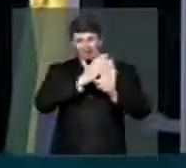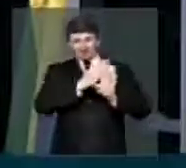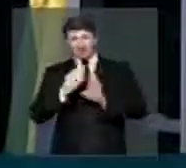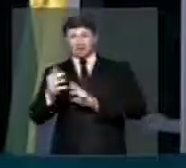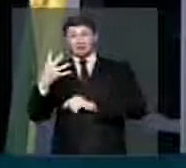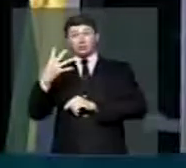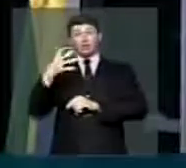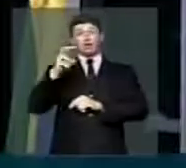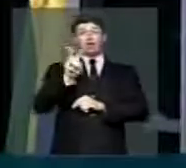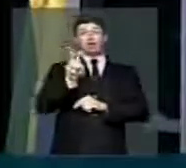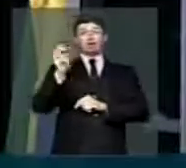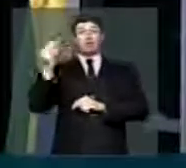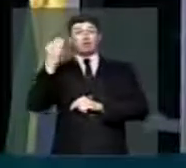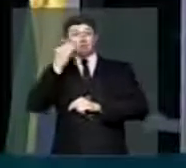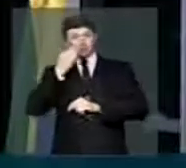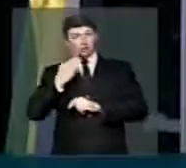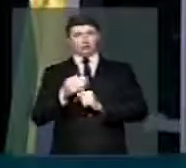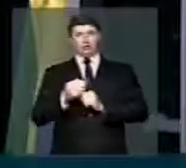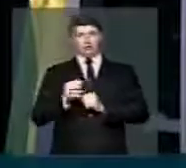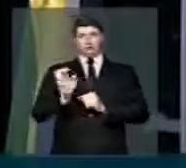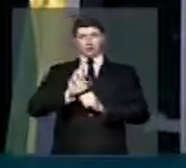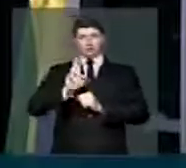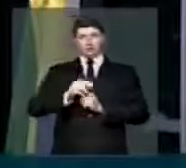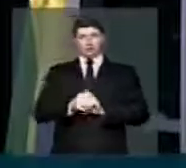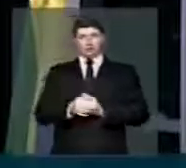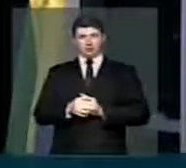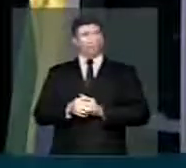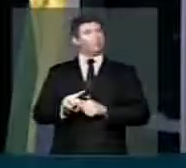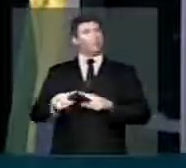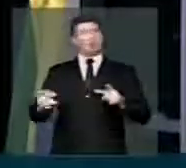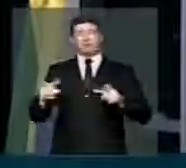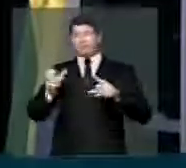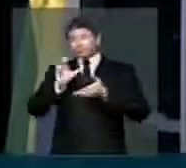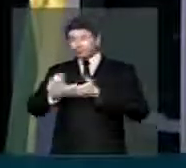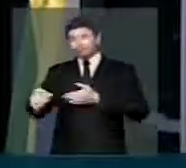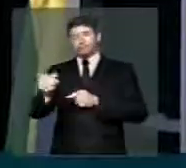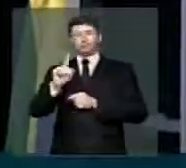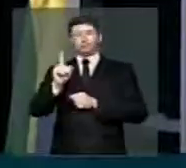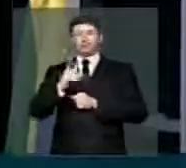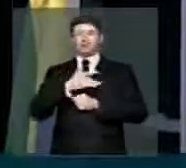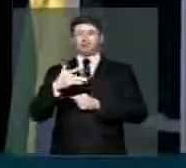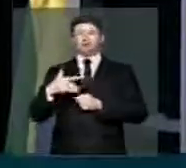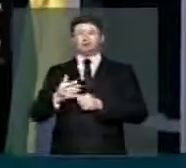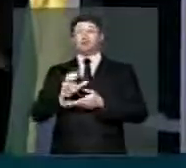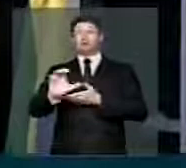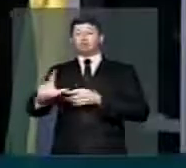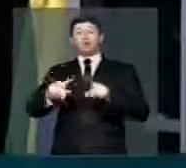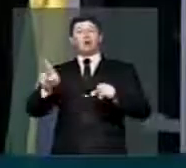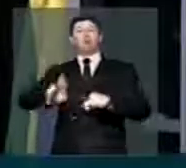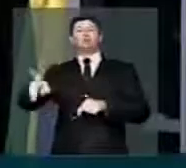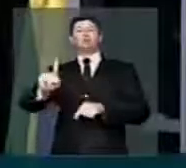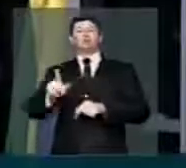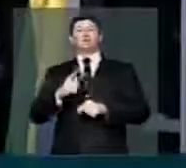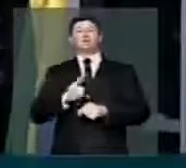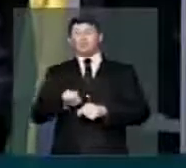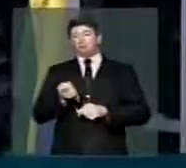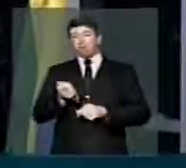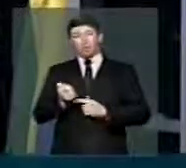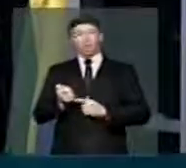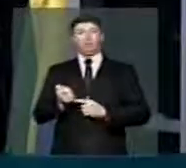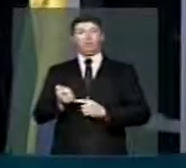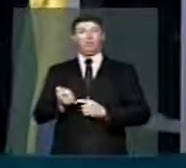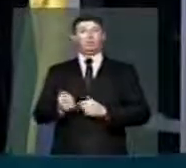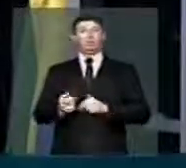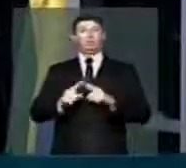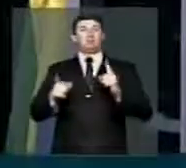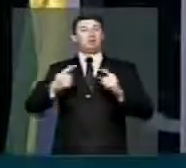foram 45 bilhões de reais que não foram empregados. Quer dizer, temos pouco e o pouco que temos,